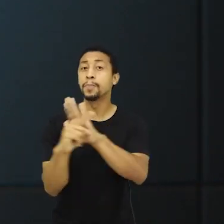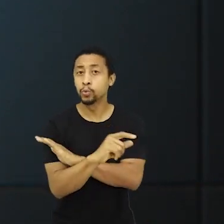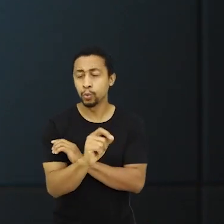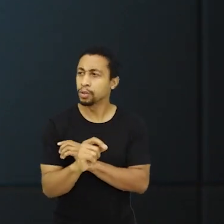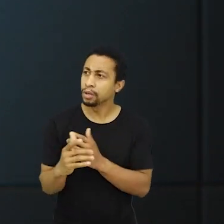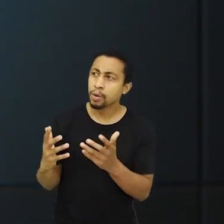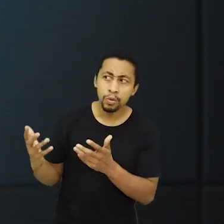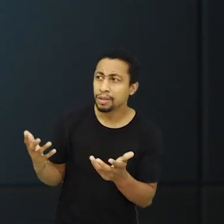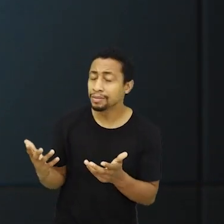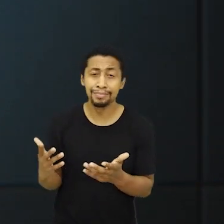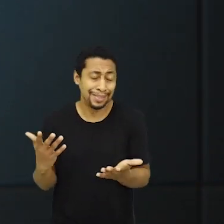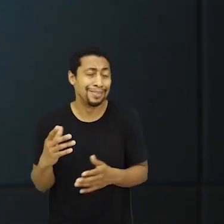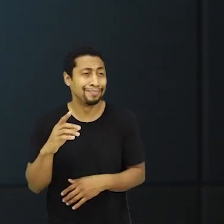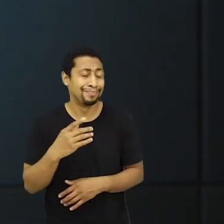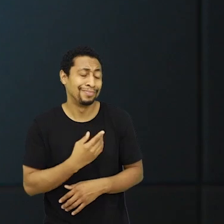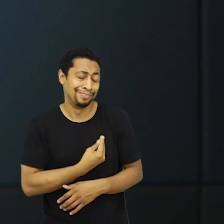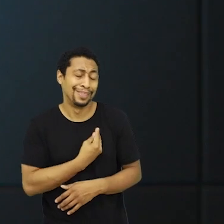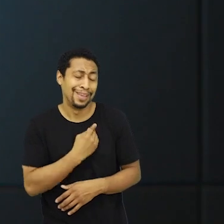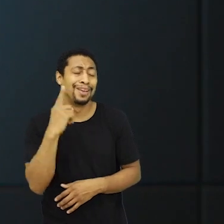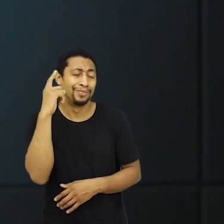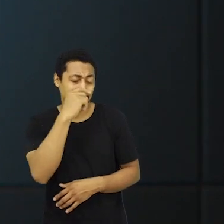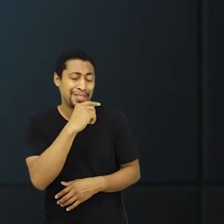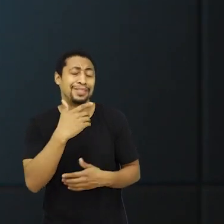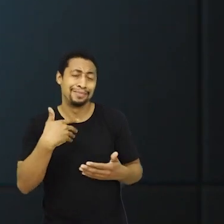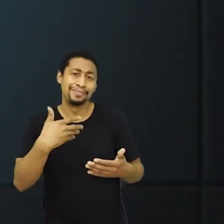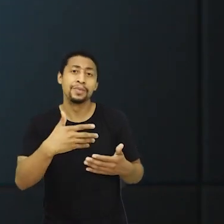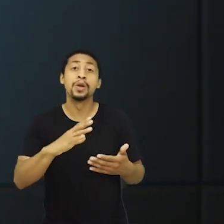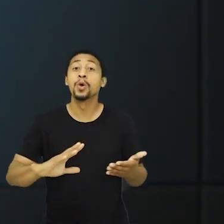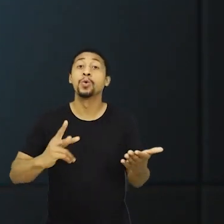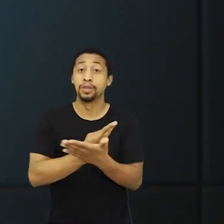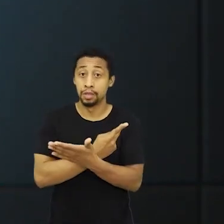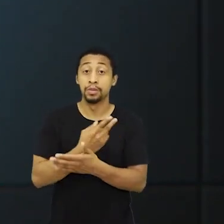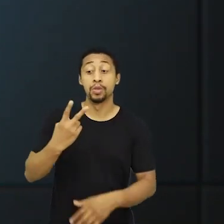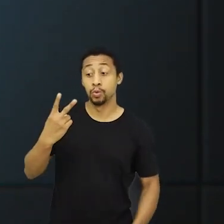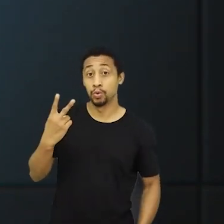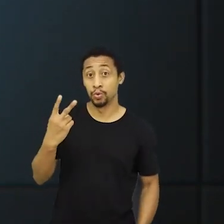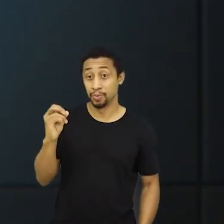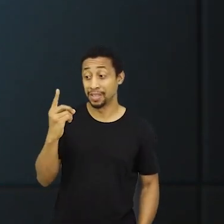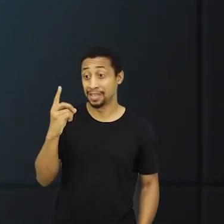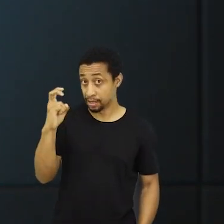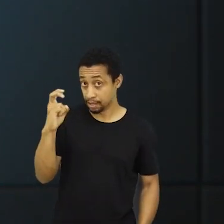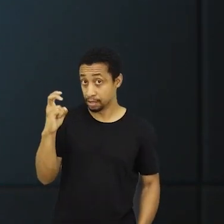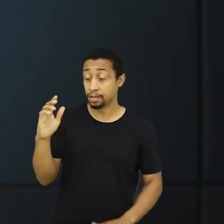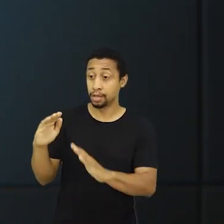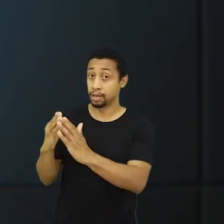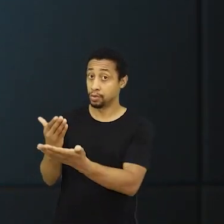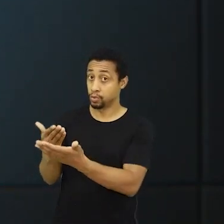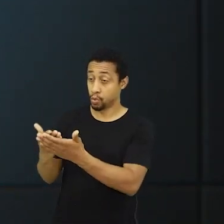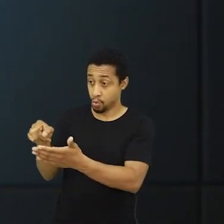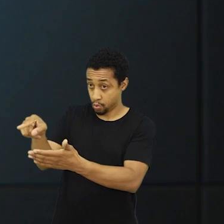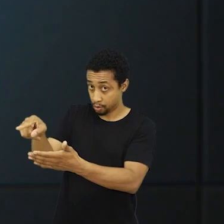muito difícil, né? Então, lá em 2015, ela estava na escola dela, como secundarista, e nas